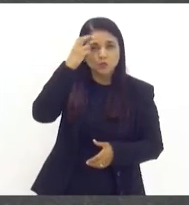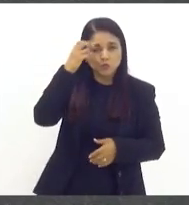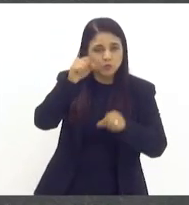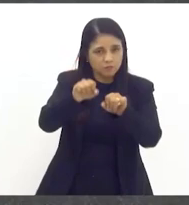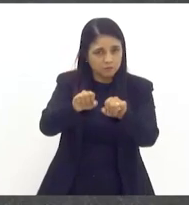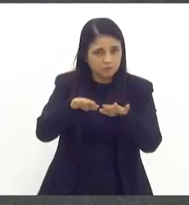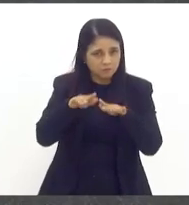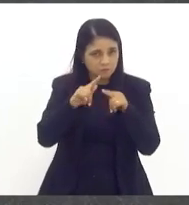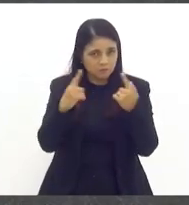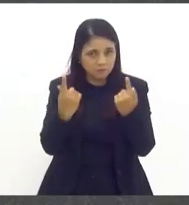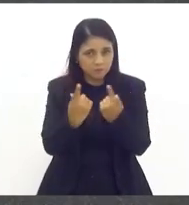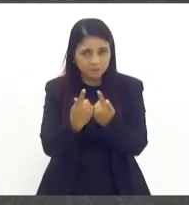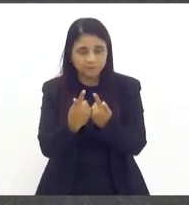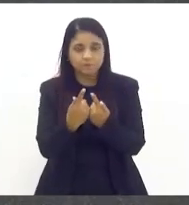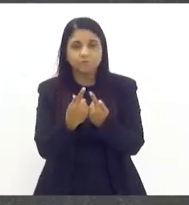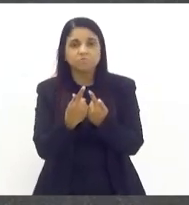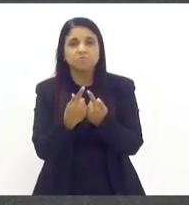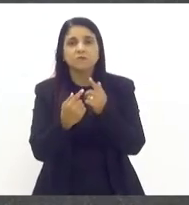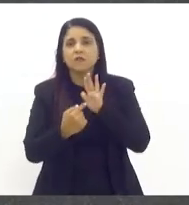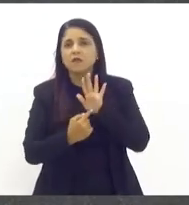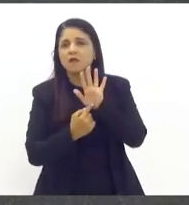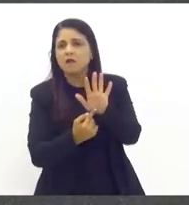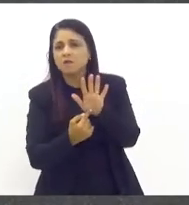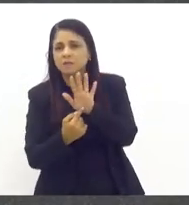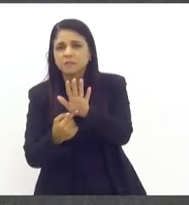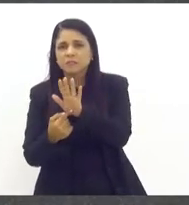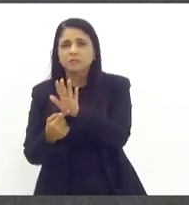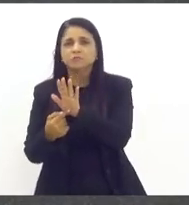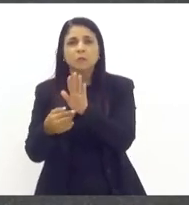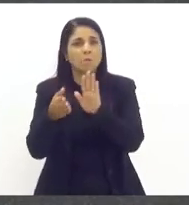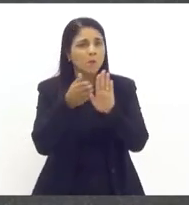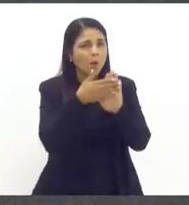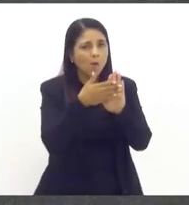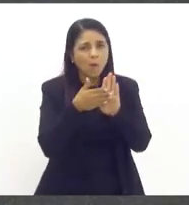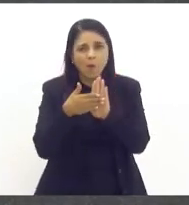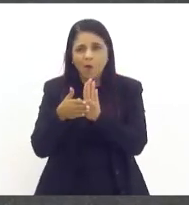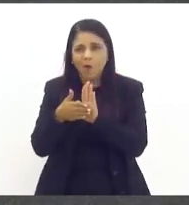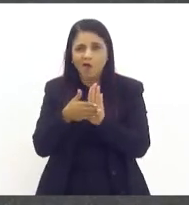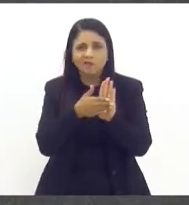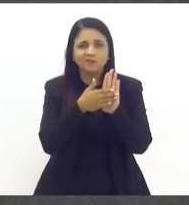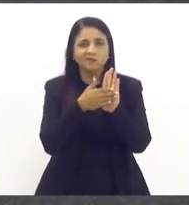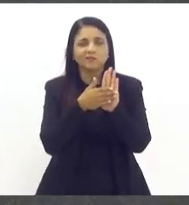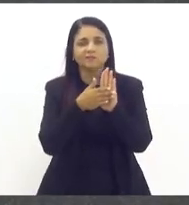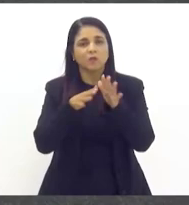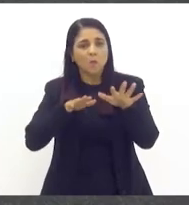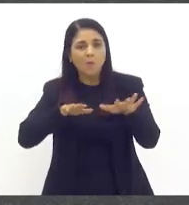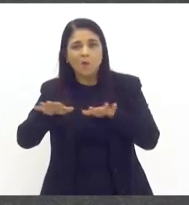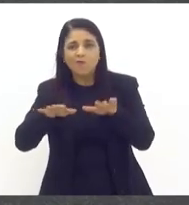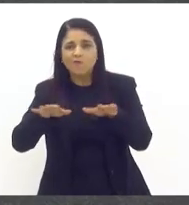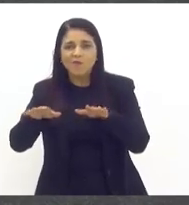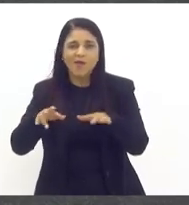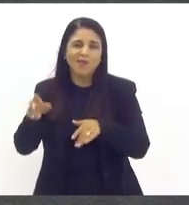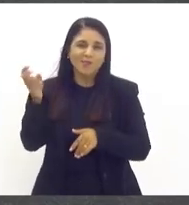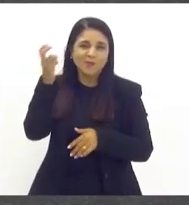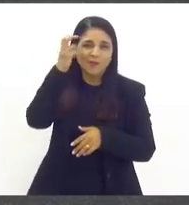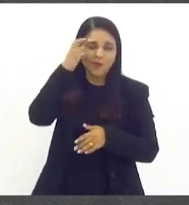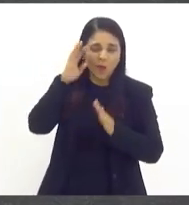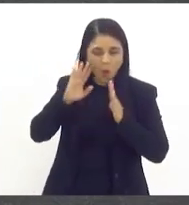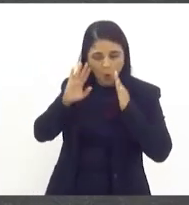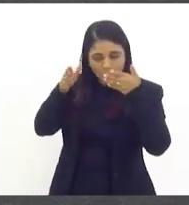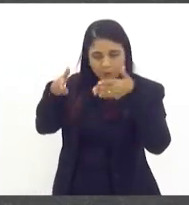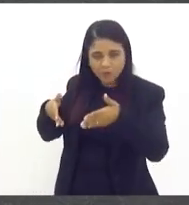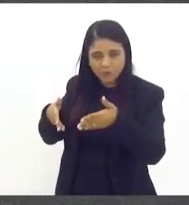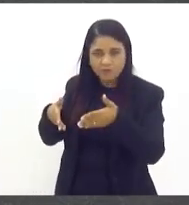Legislativa A Gente Está apresentando uma série de proposições que vão na direção dos movimentos culturais aqui do Estado do Rio de Janeiro